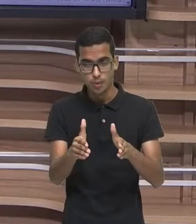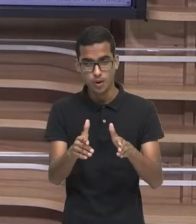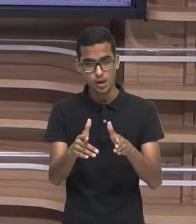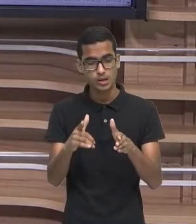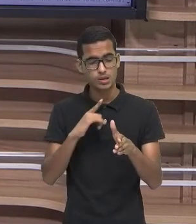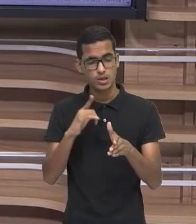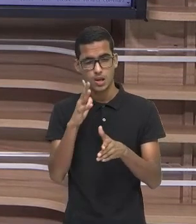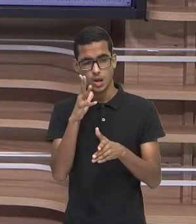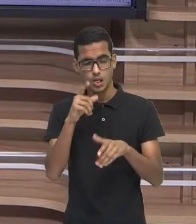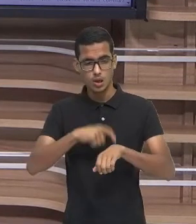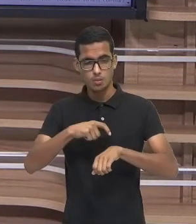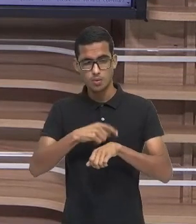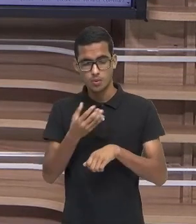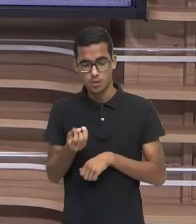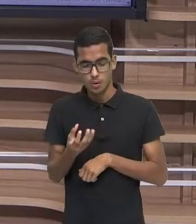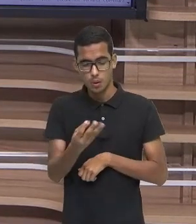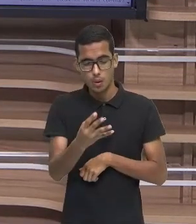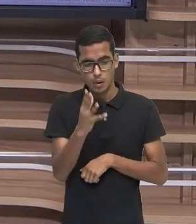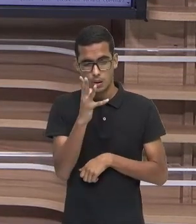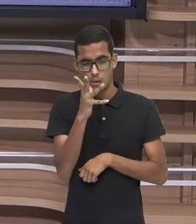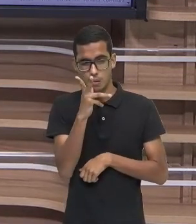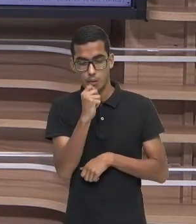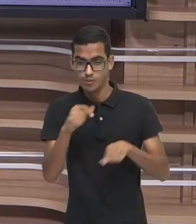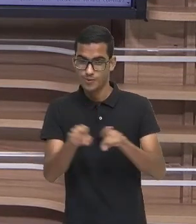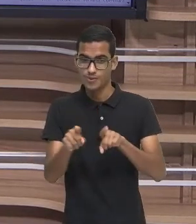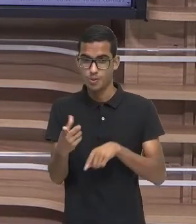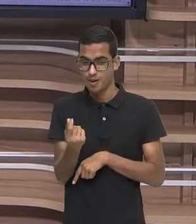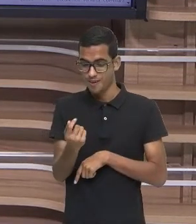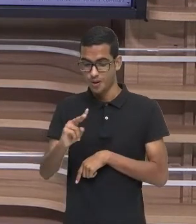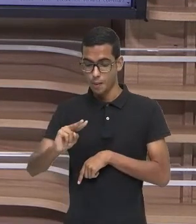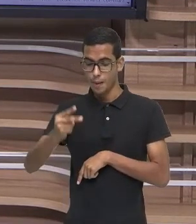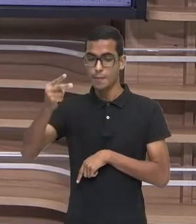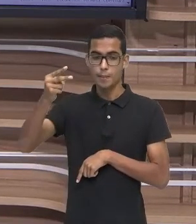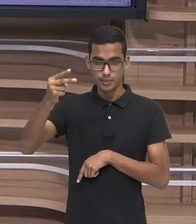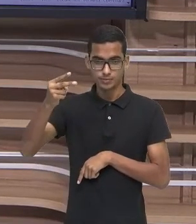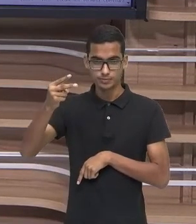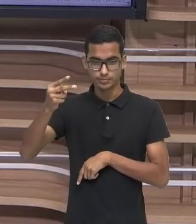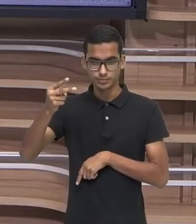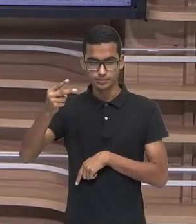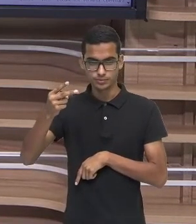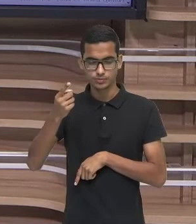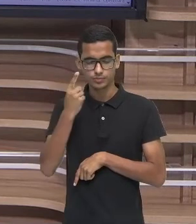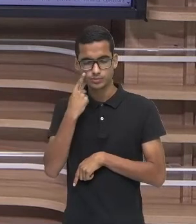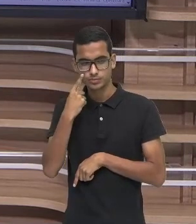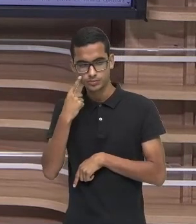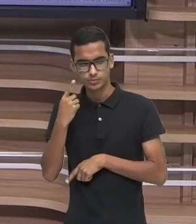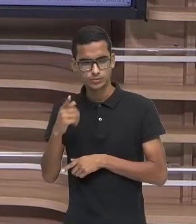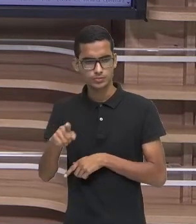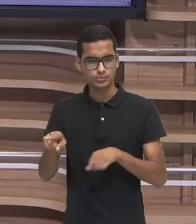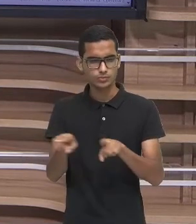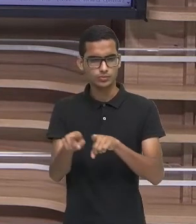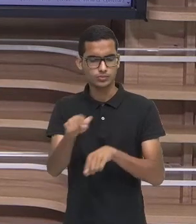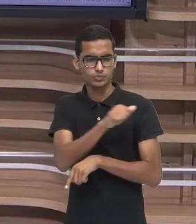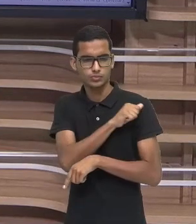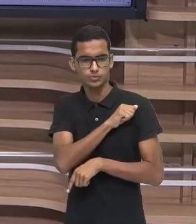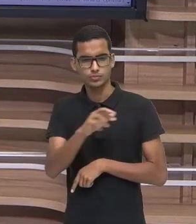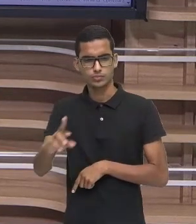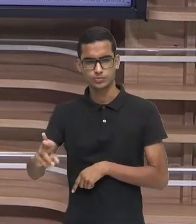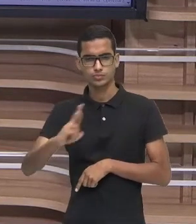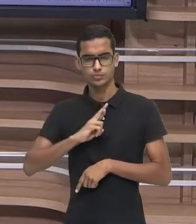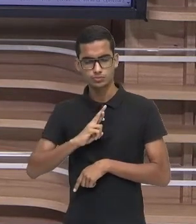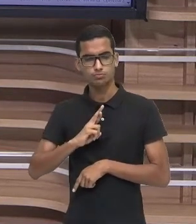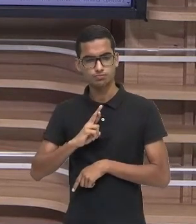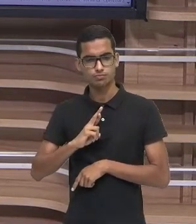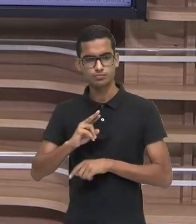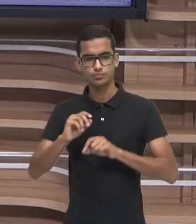tornam-se caras, né? A gente verificou também que ele respondeu outras coisas aí anteriormente, né? Que eu vi lá no chat, que ele